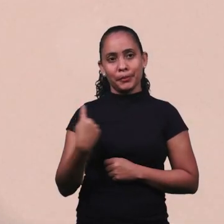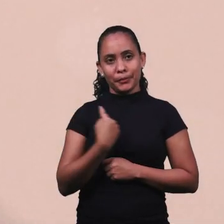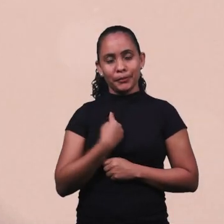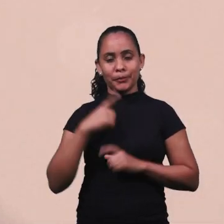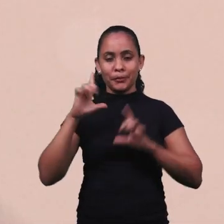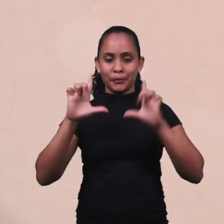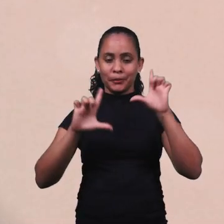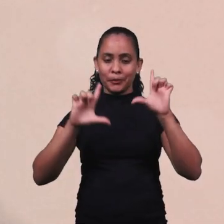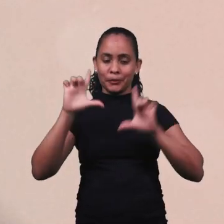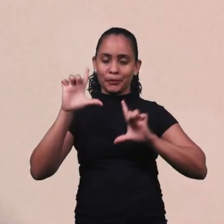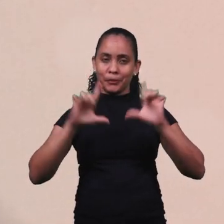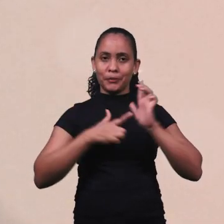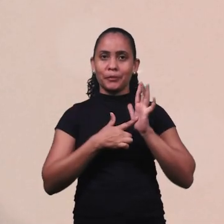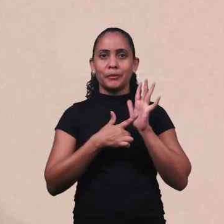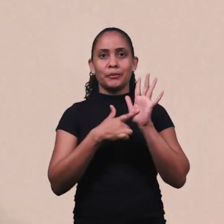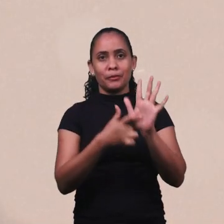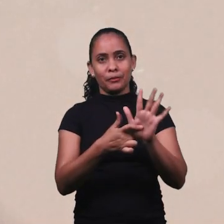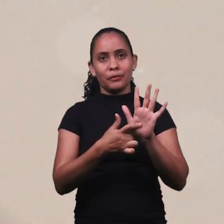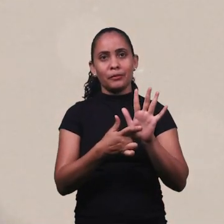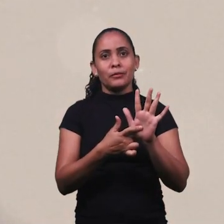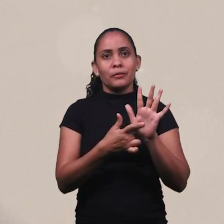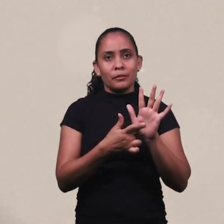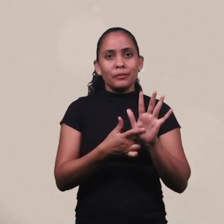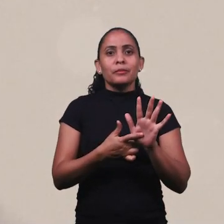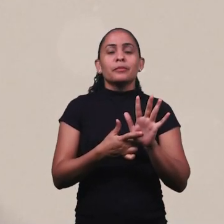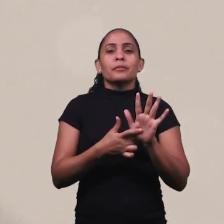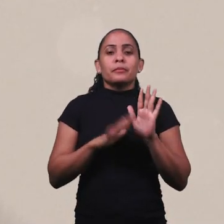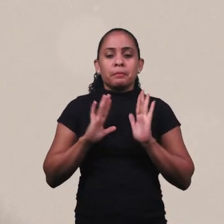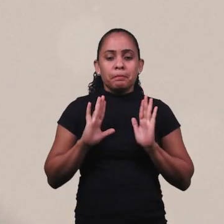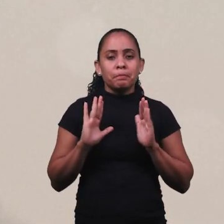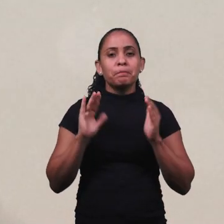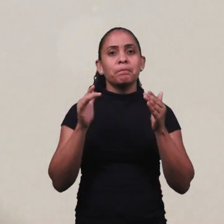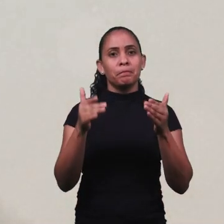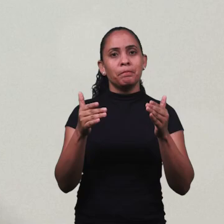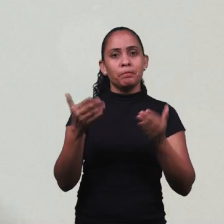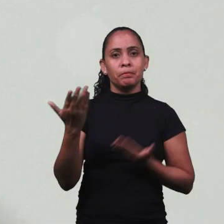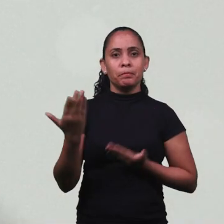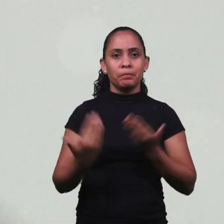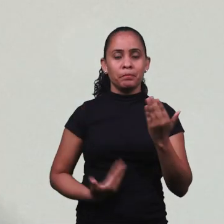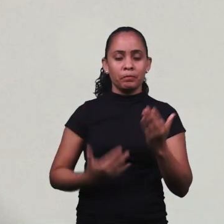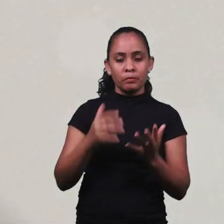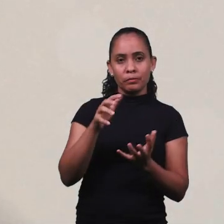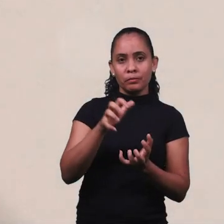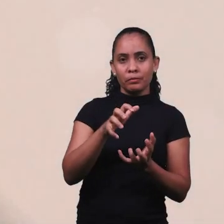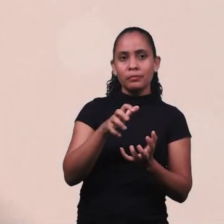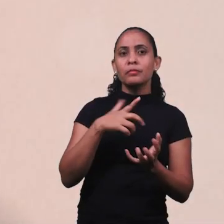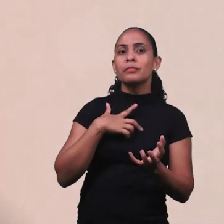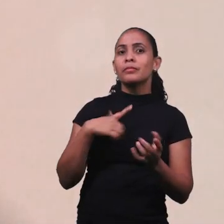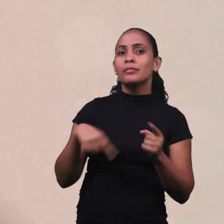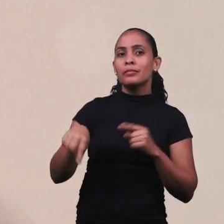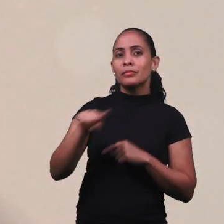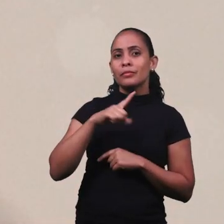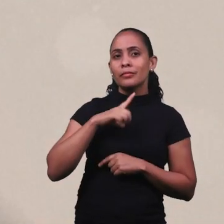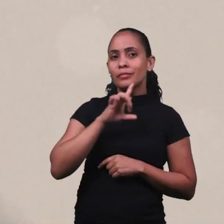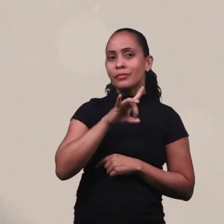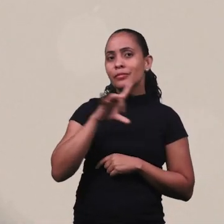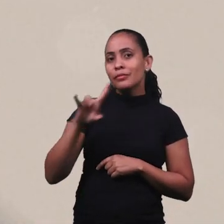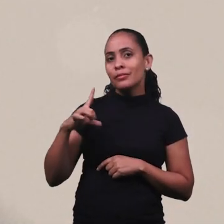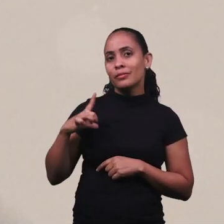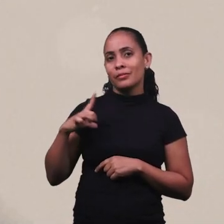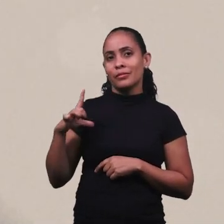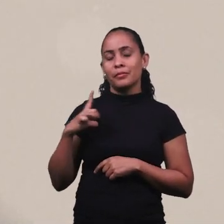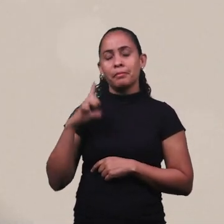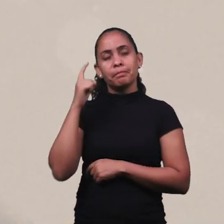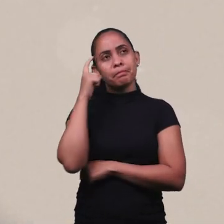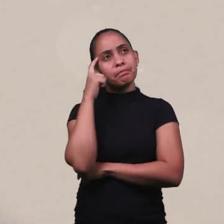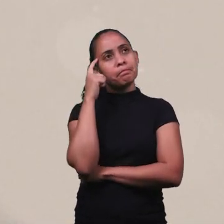de um programa que que é direcionado aos idosos, para que cada um de nós possamos fazer